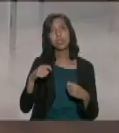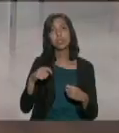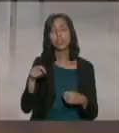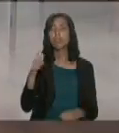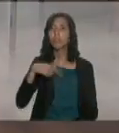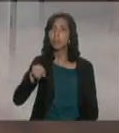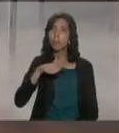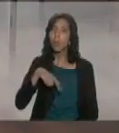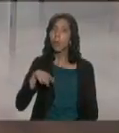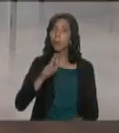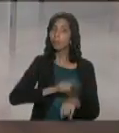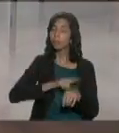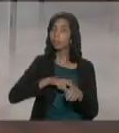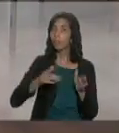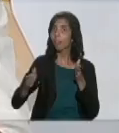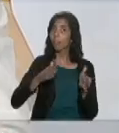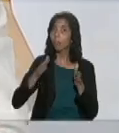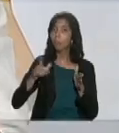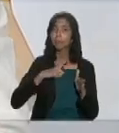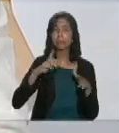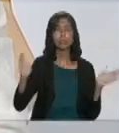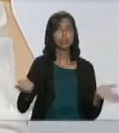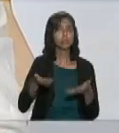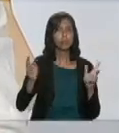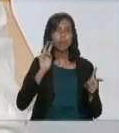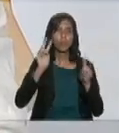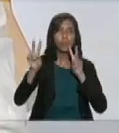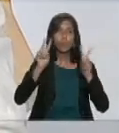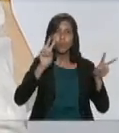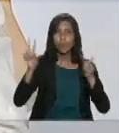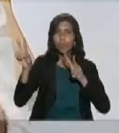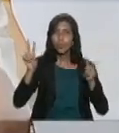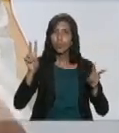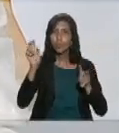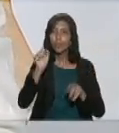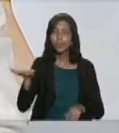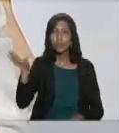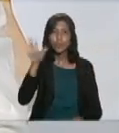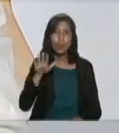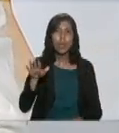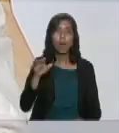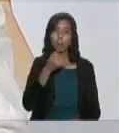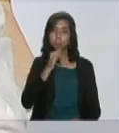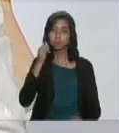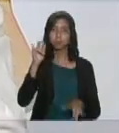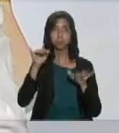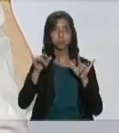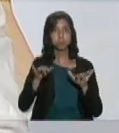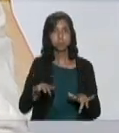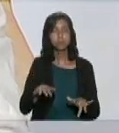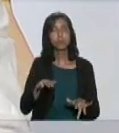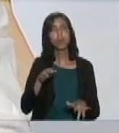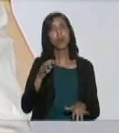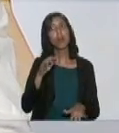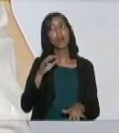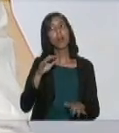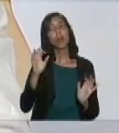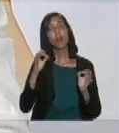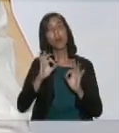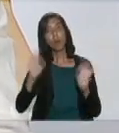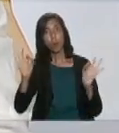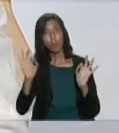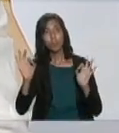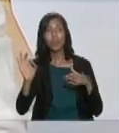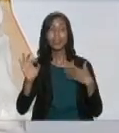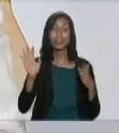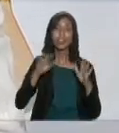Com certeza. E a gente está numa época de muitos estímulos visuais, né? Toda essa parte dos eletrônicos é ótima, por um lado, mas